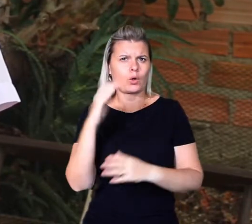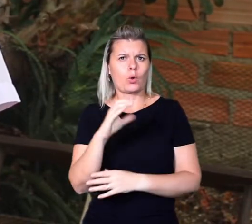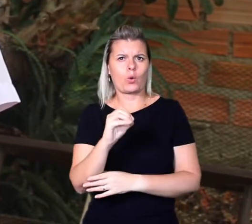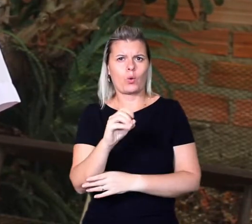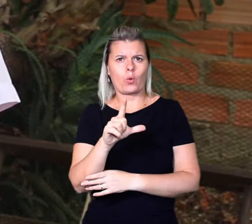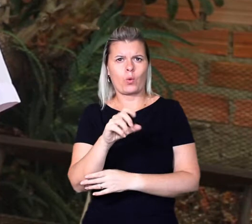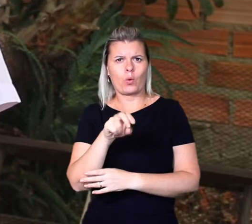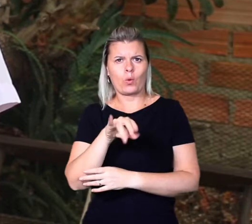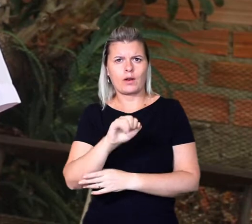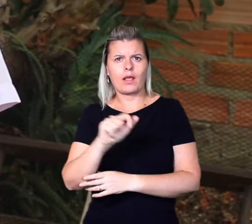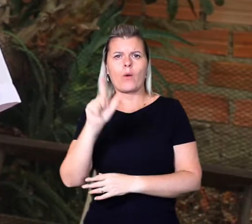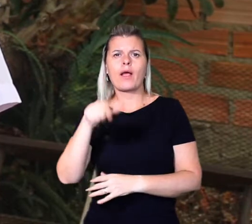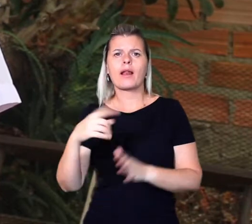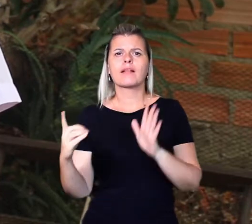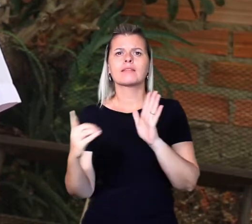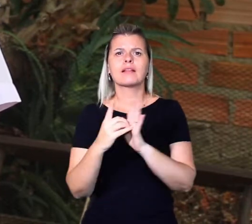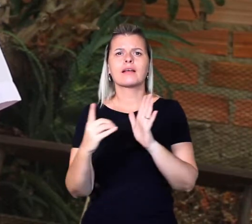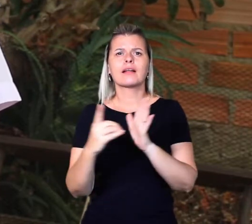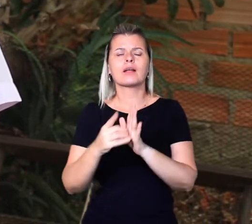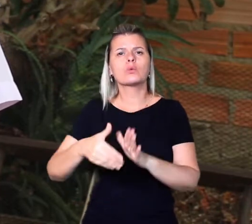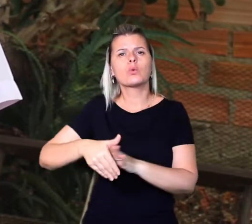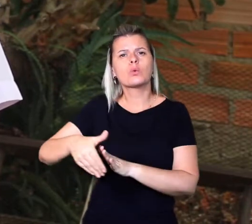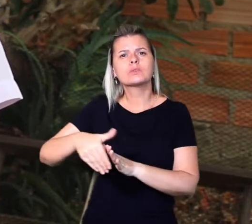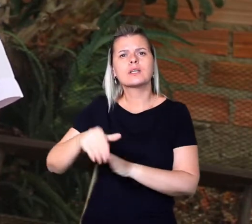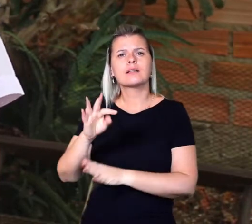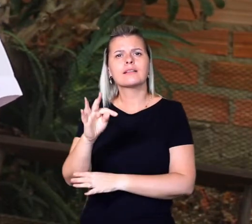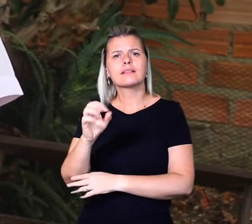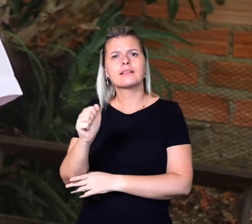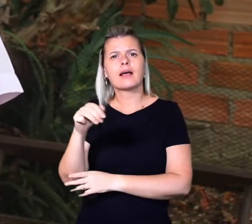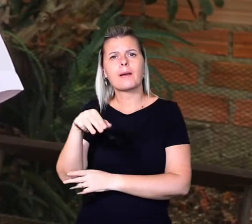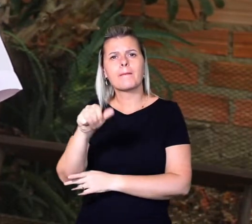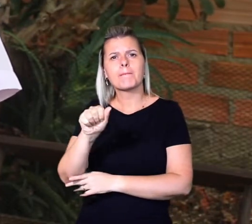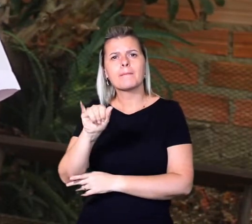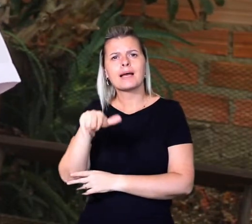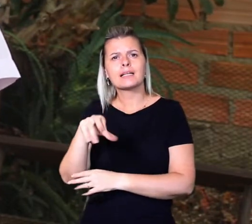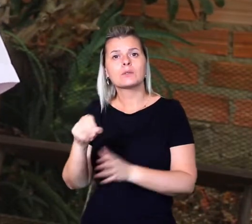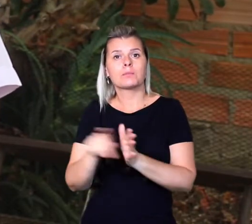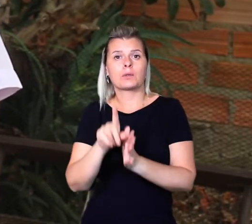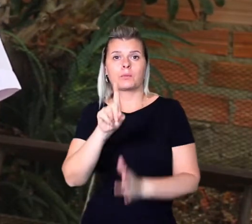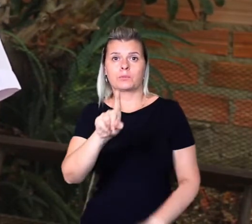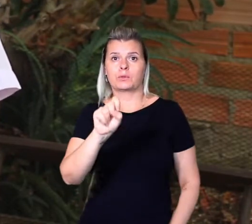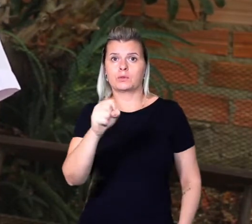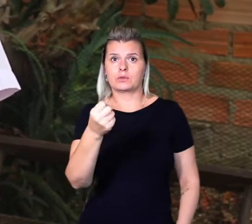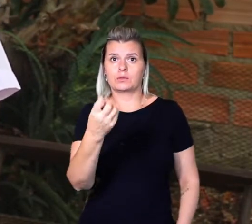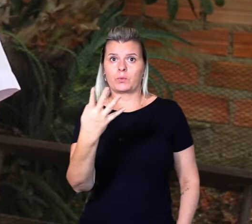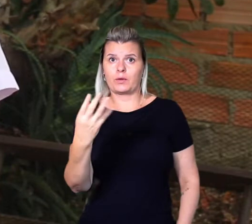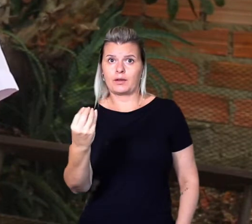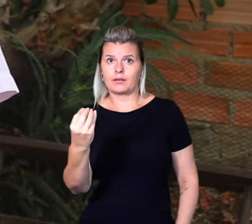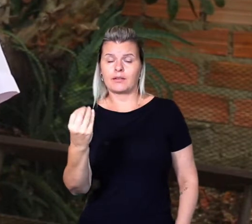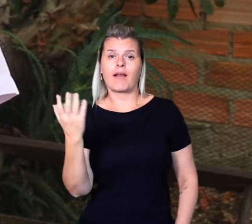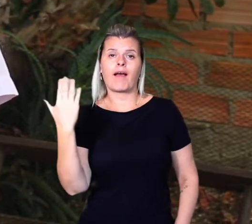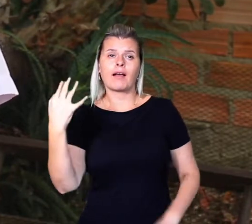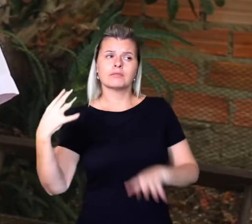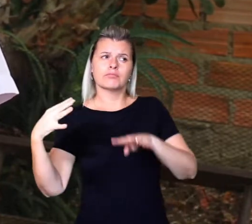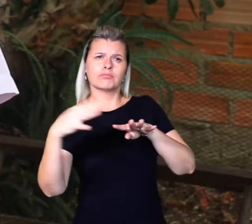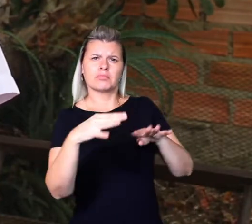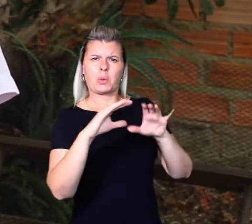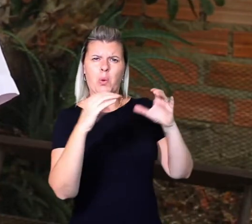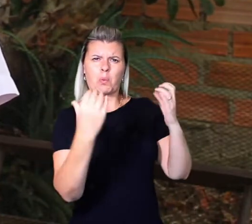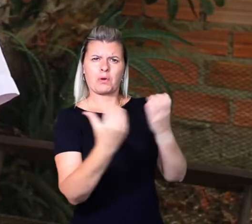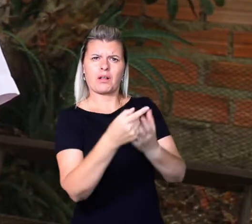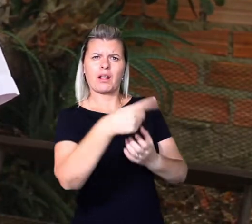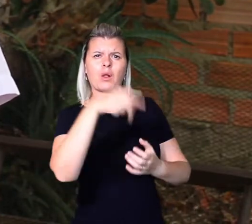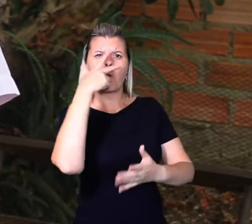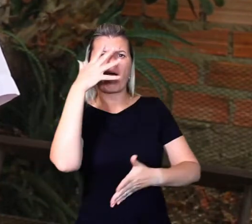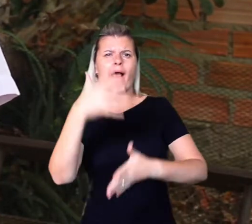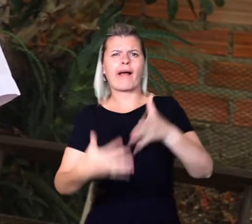decreto do Conselho Ultramarino de 1840. Então essas comunidades eram vistas como que perturbavam a ordem e